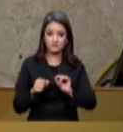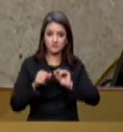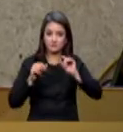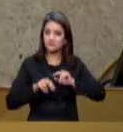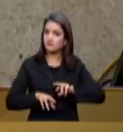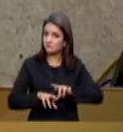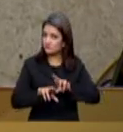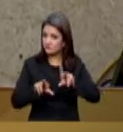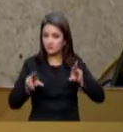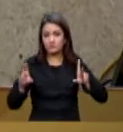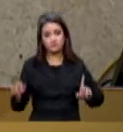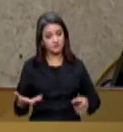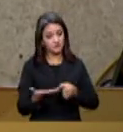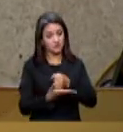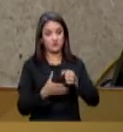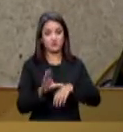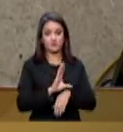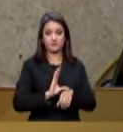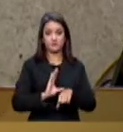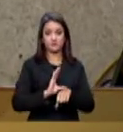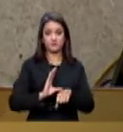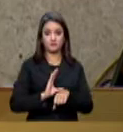fundamentos constitucionais.